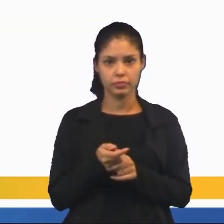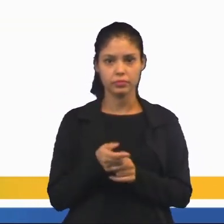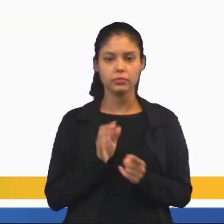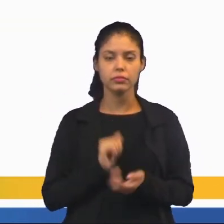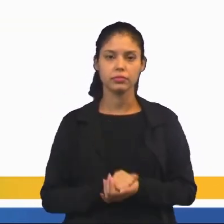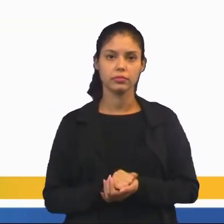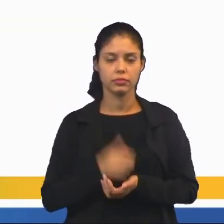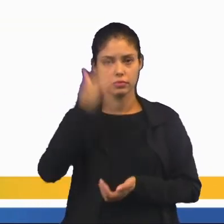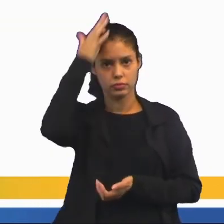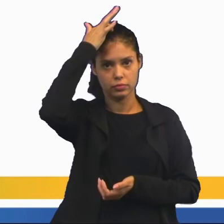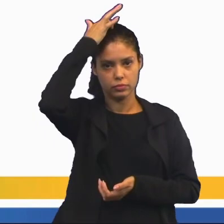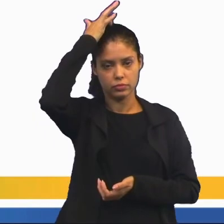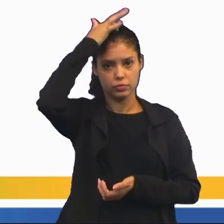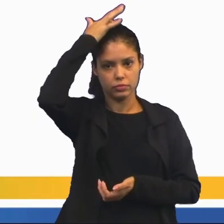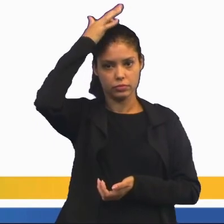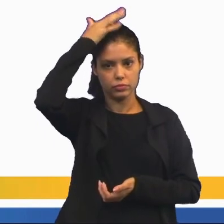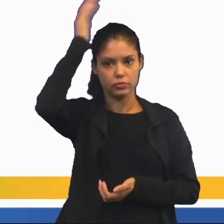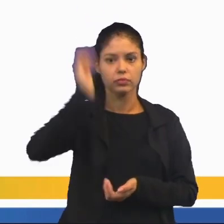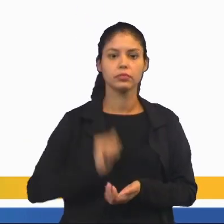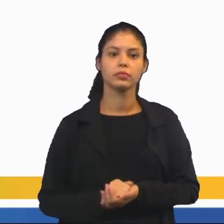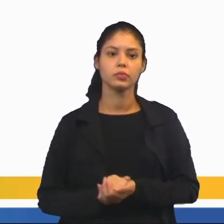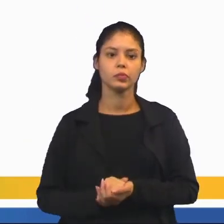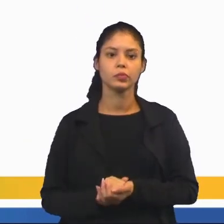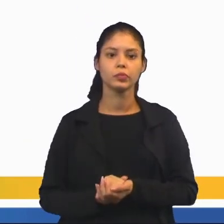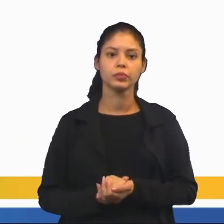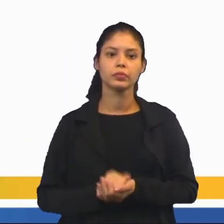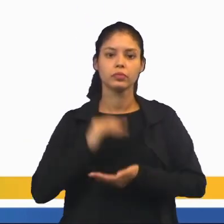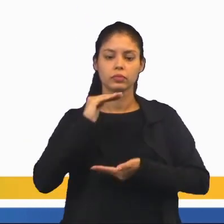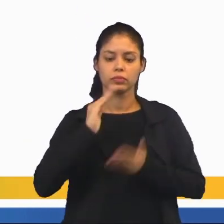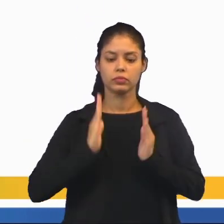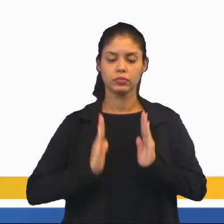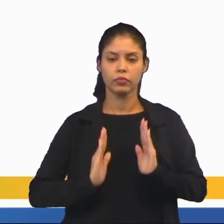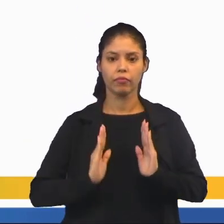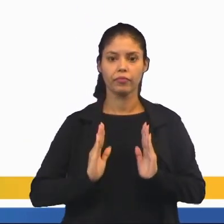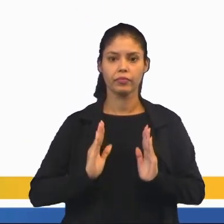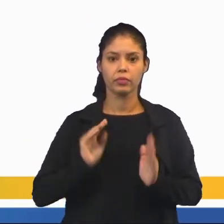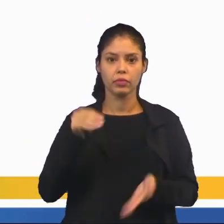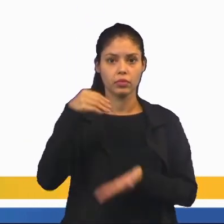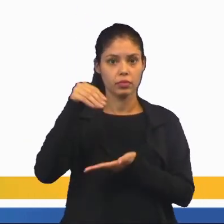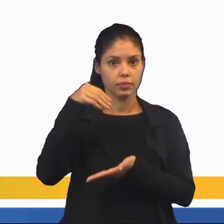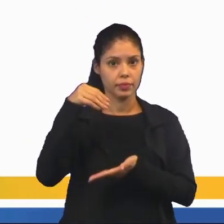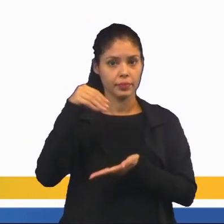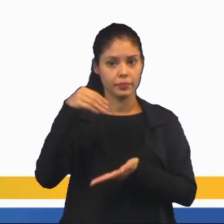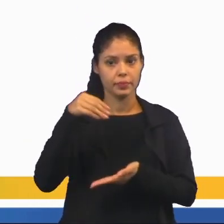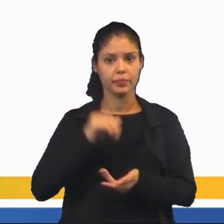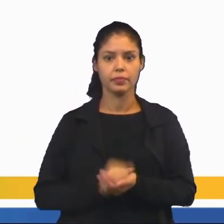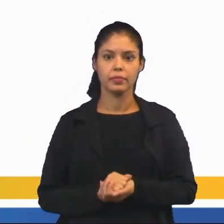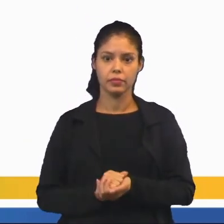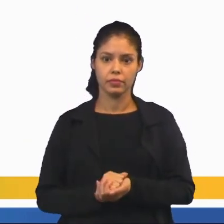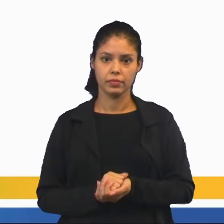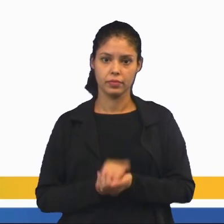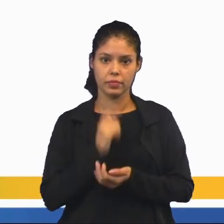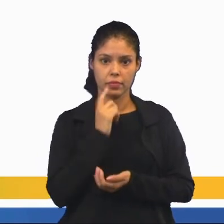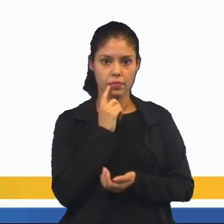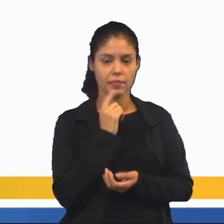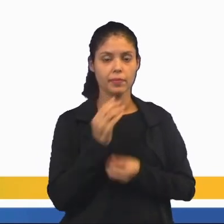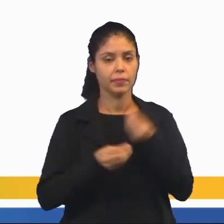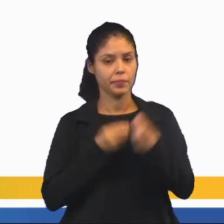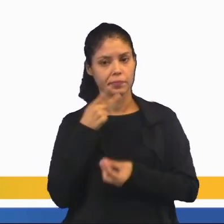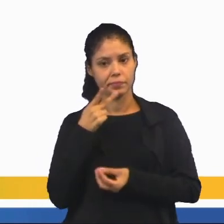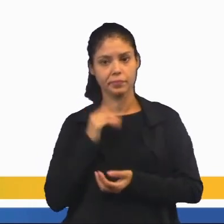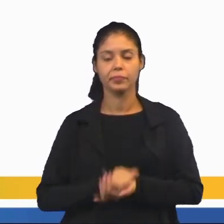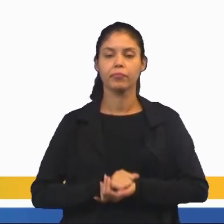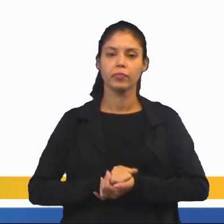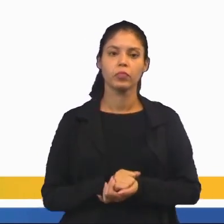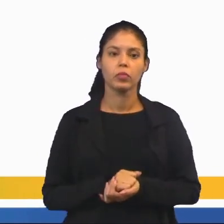temos, então, a espiga de milho, o milho em conserva e os salgadinhos de milho no pacote, o famoso skinny, como costumamos